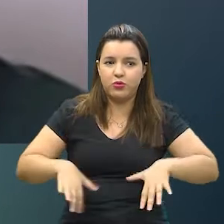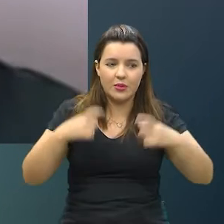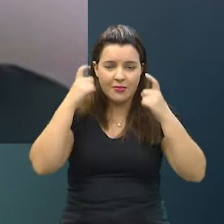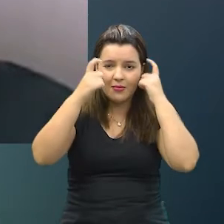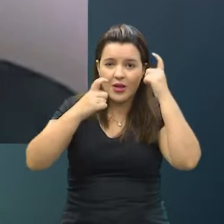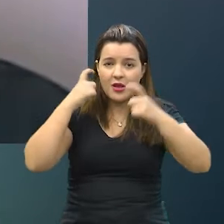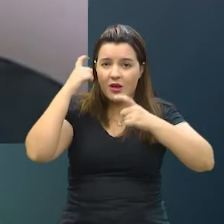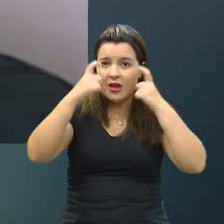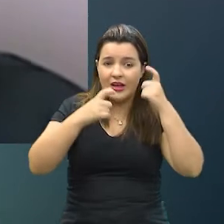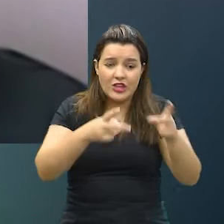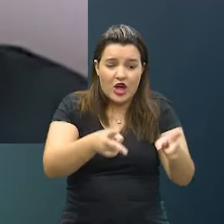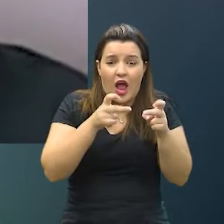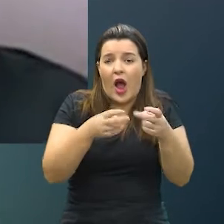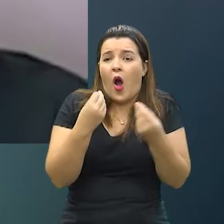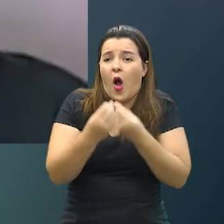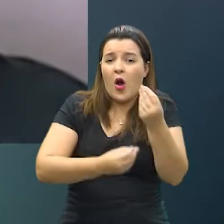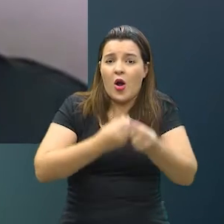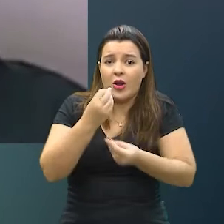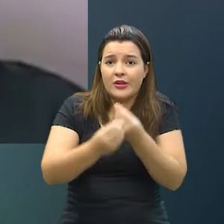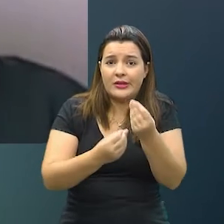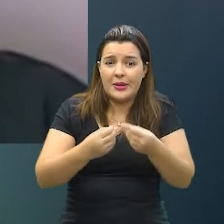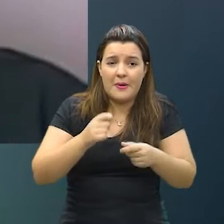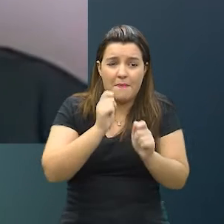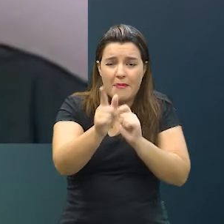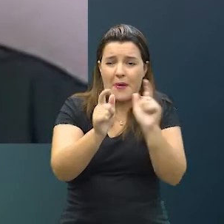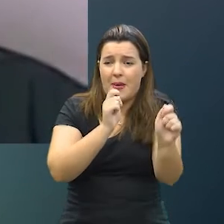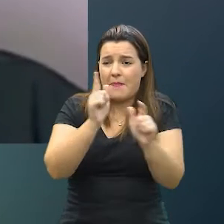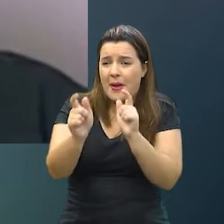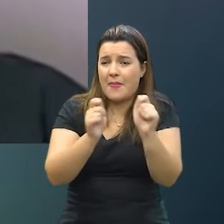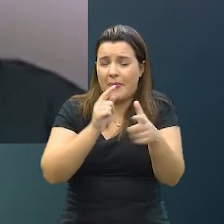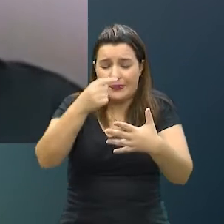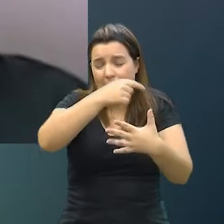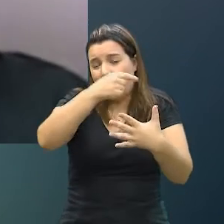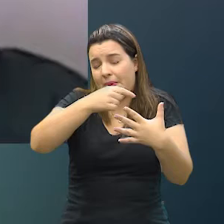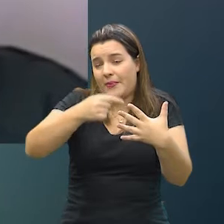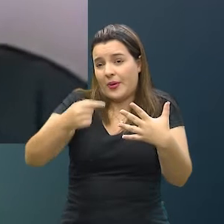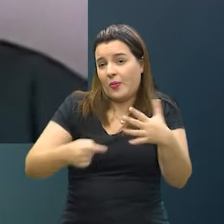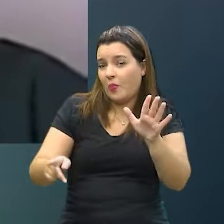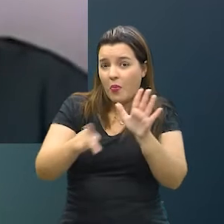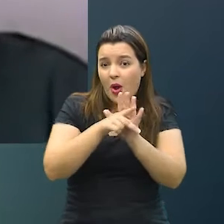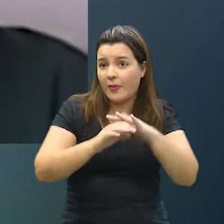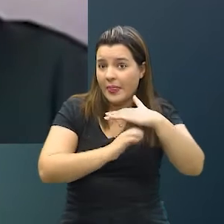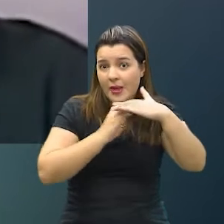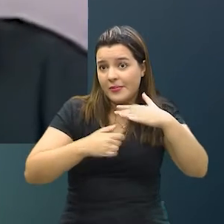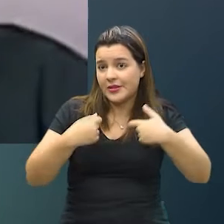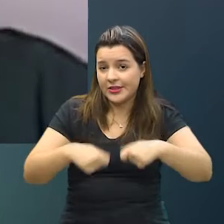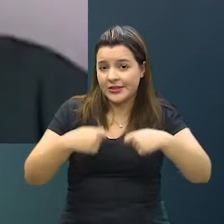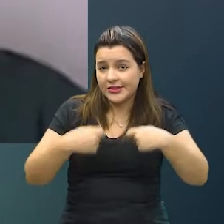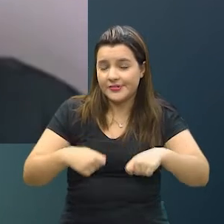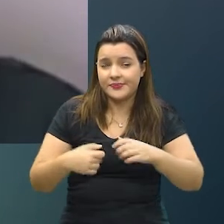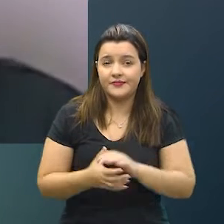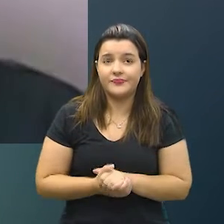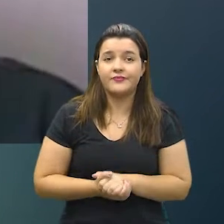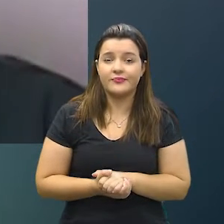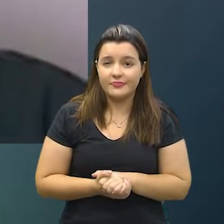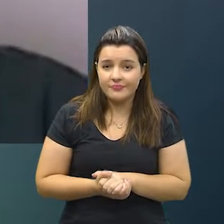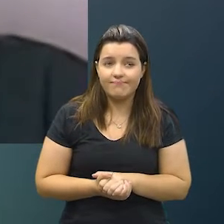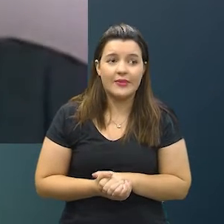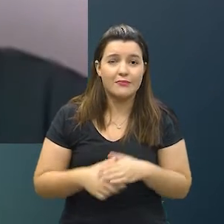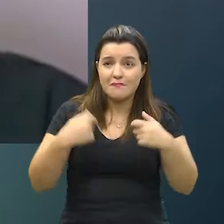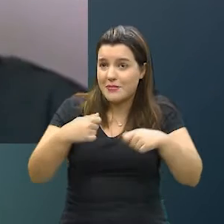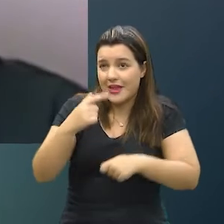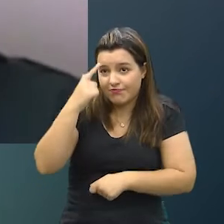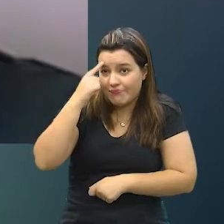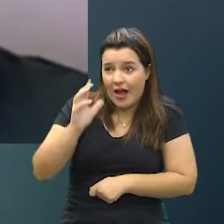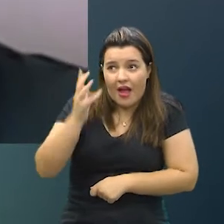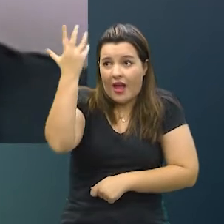onde você vai conseguir pegar rendimento para manter as contas em dias, para honrar os compromissos da empresa, e você tem que focar